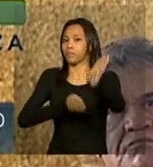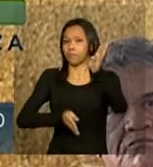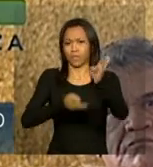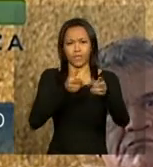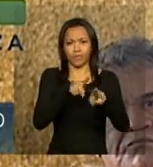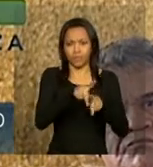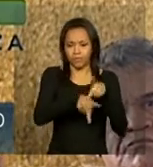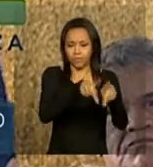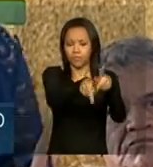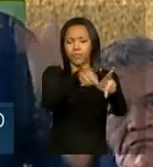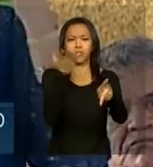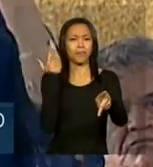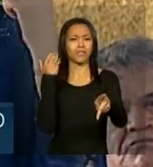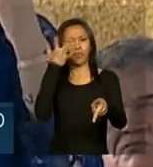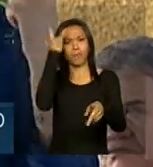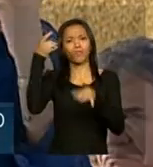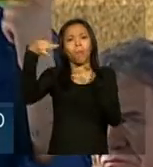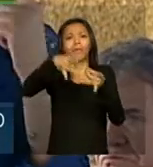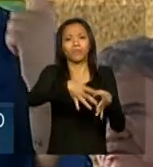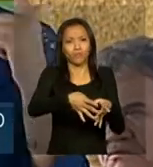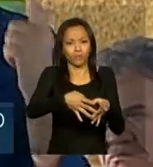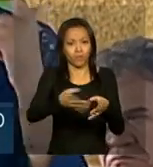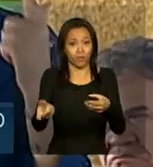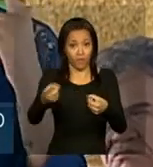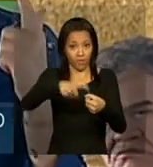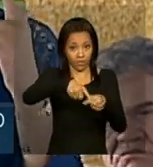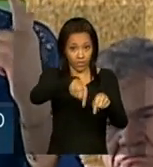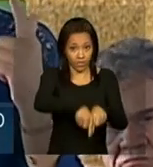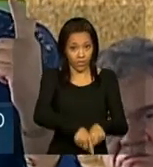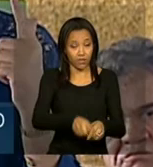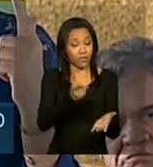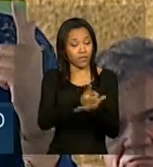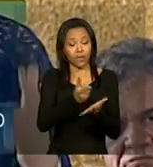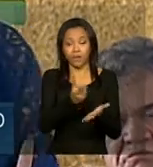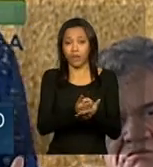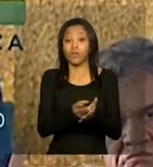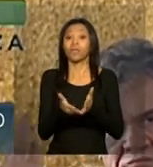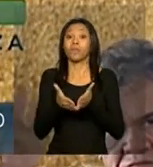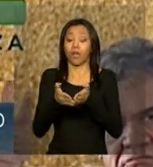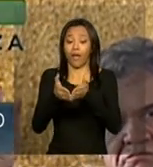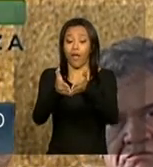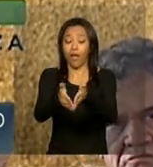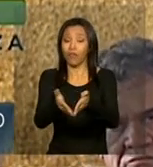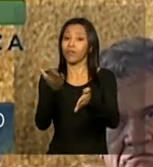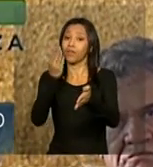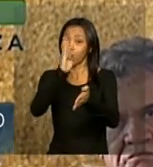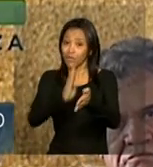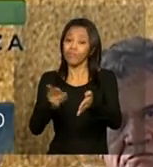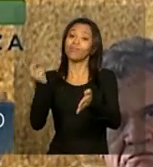abandonou, o hidroviário, que o Brasil sempre abandonou,